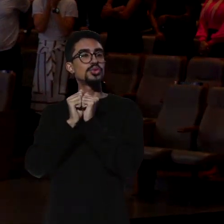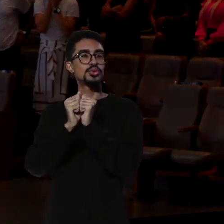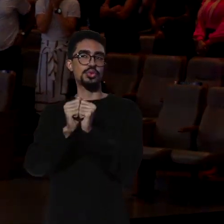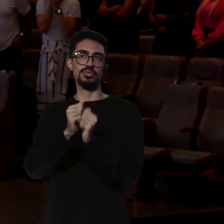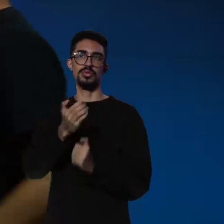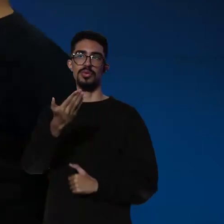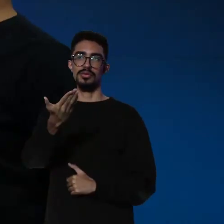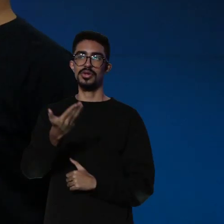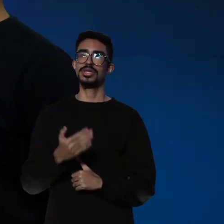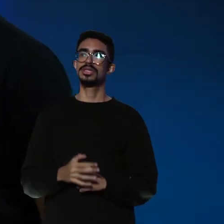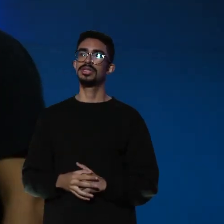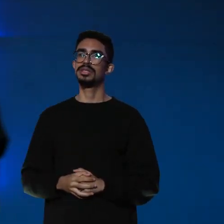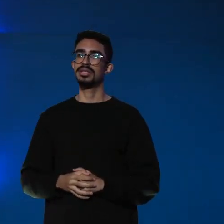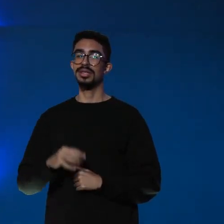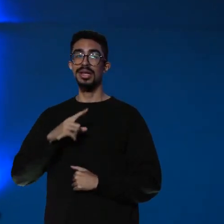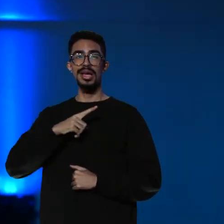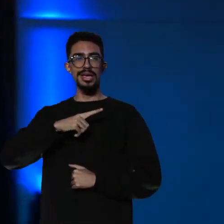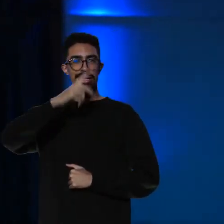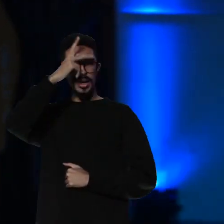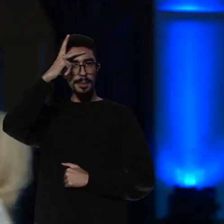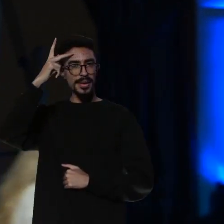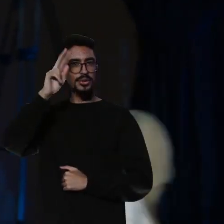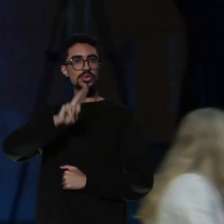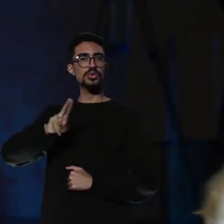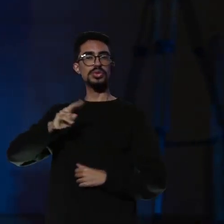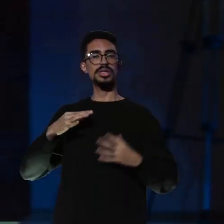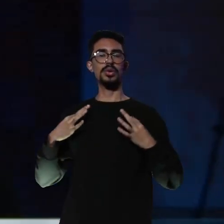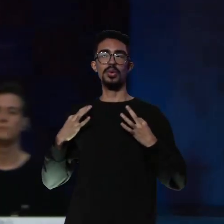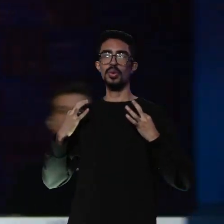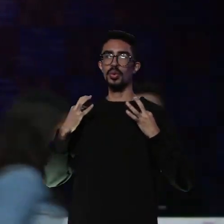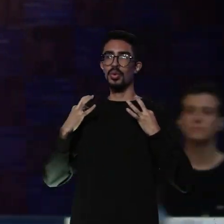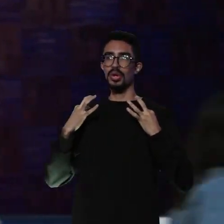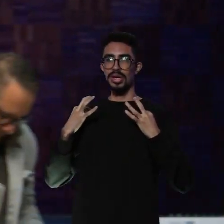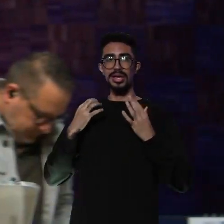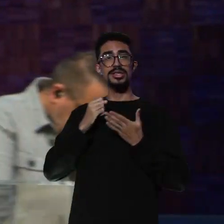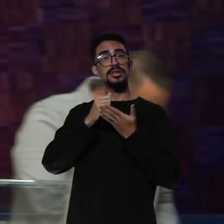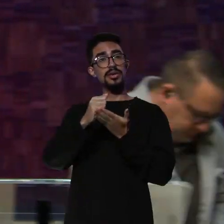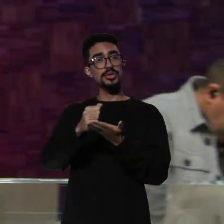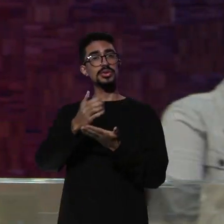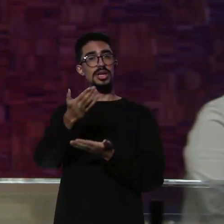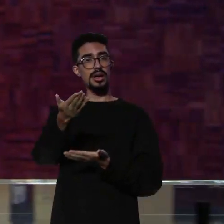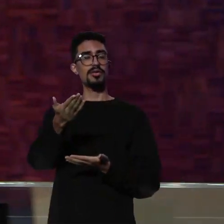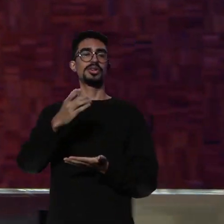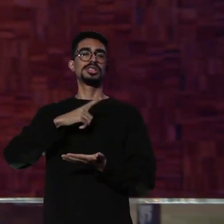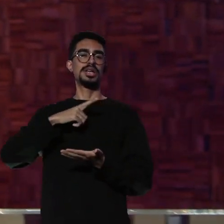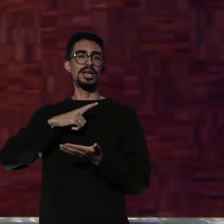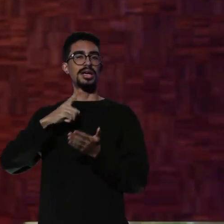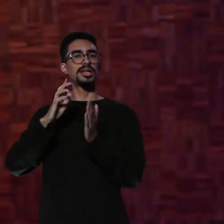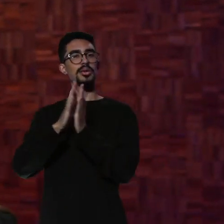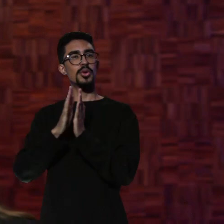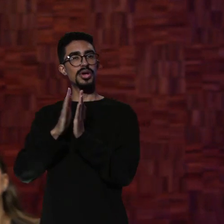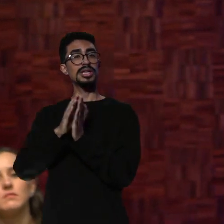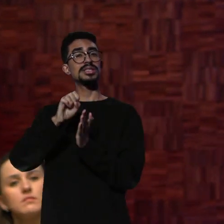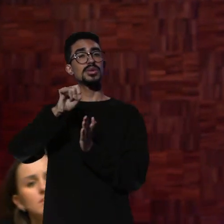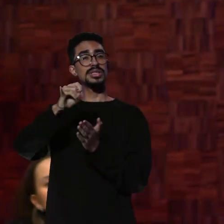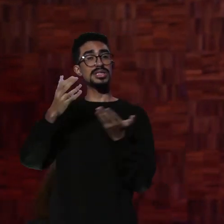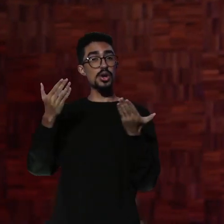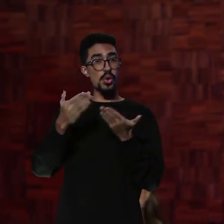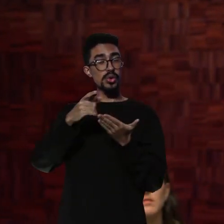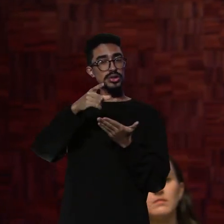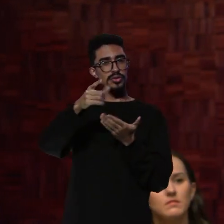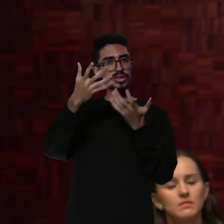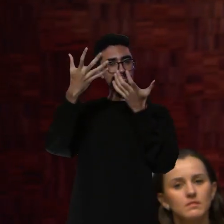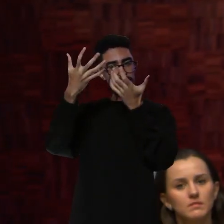pessoal nosso que vai chegar aqui à frente para ajudar a gente, para ter uma oração individual com você. Se você fez essa decisão e